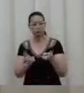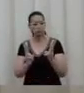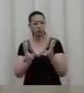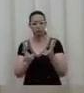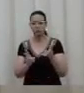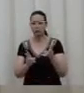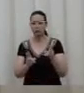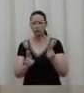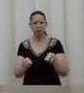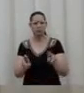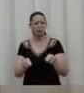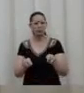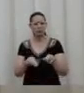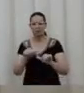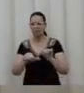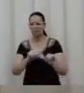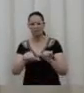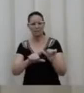constantes